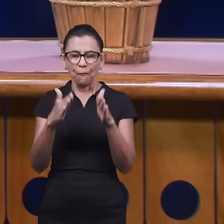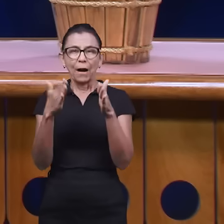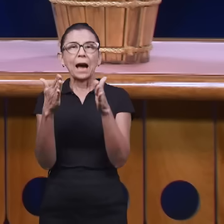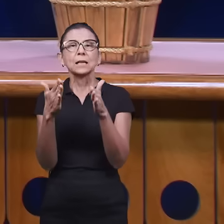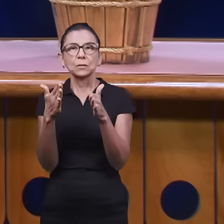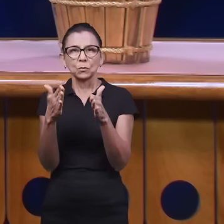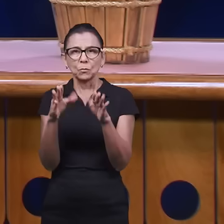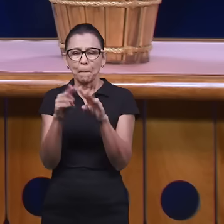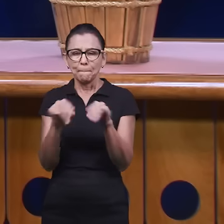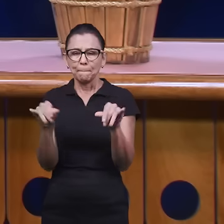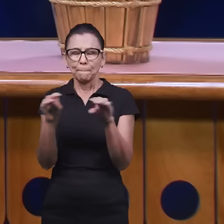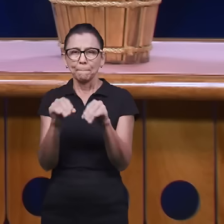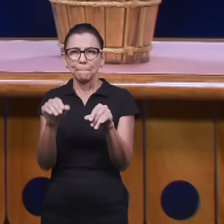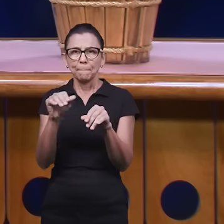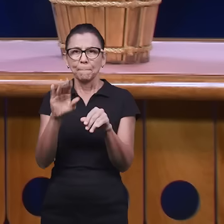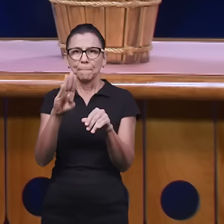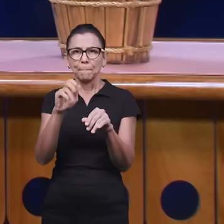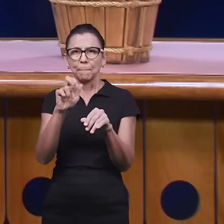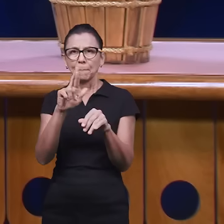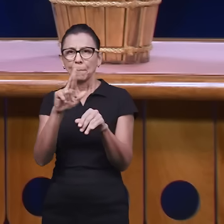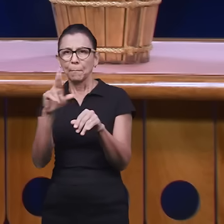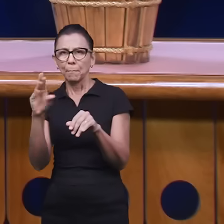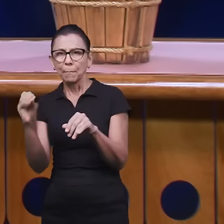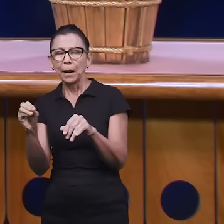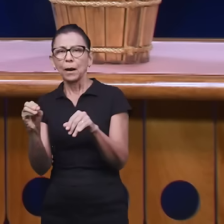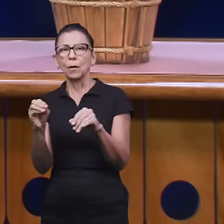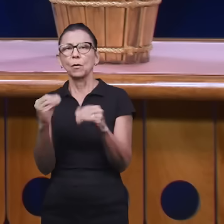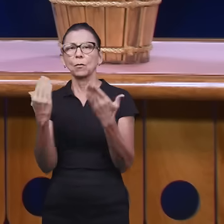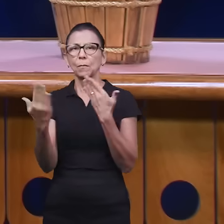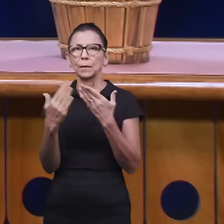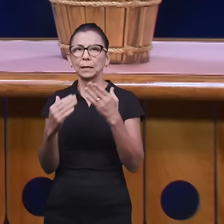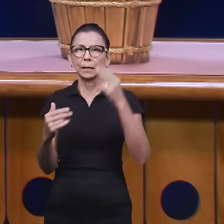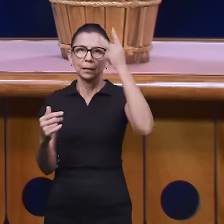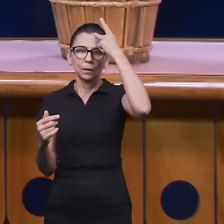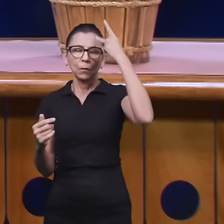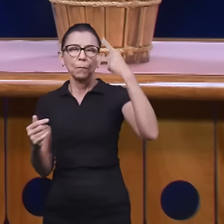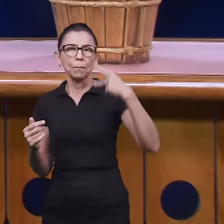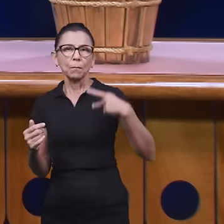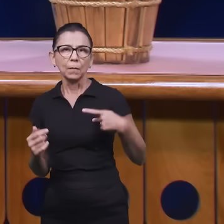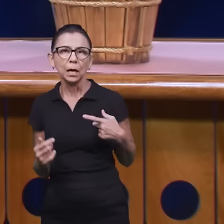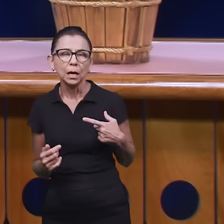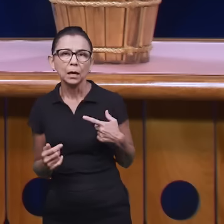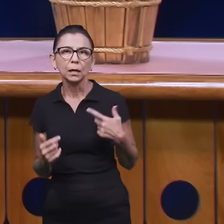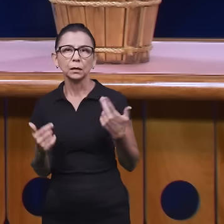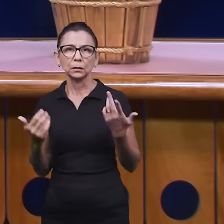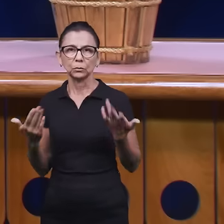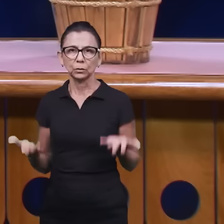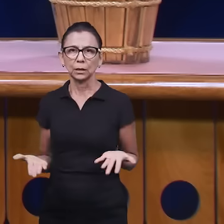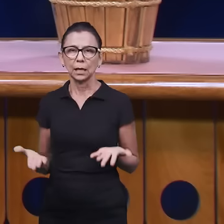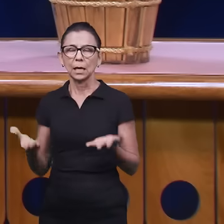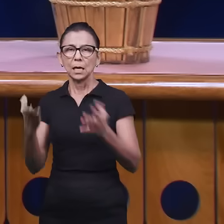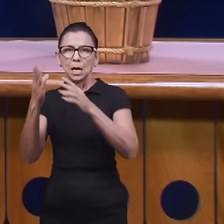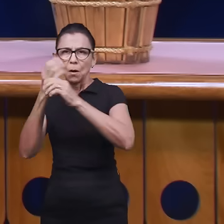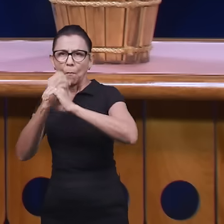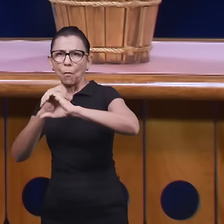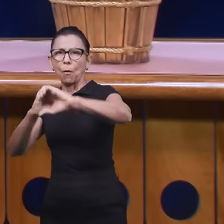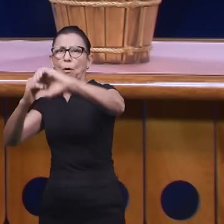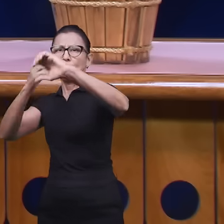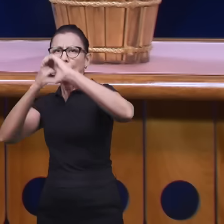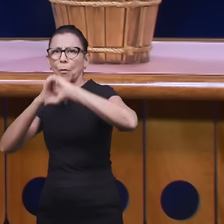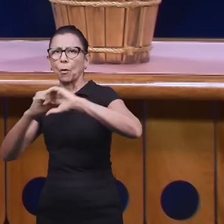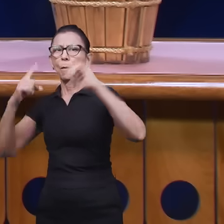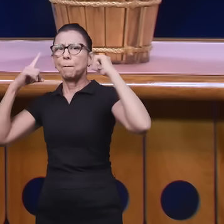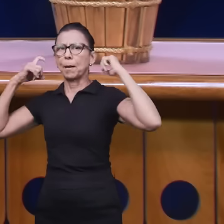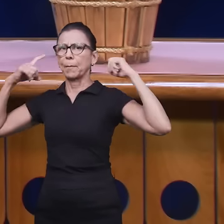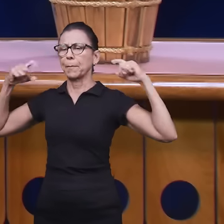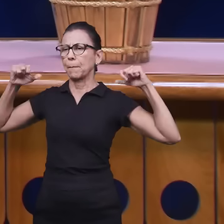que aparece nessa hora é a revelação, é a luz da revelação. Porque na luz da revelação é que sai a voz do Espírito, é o toque da buzina, é